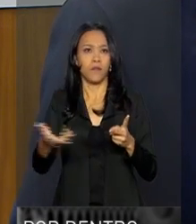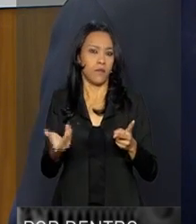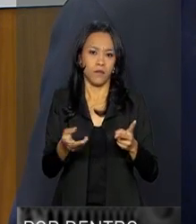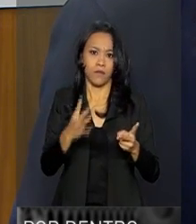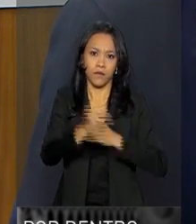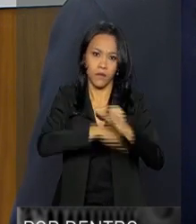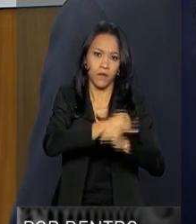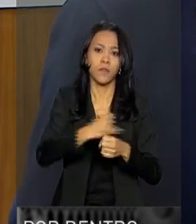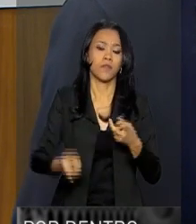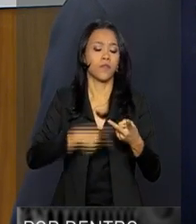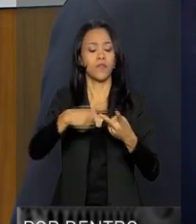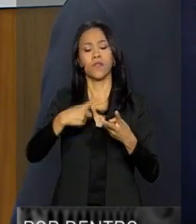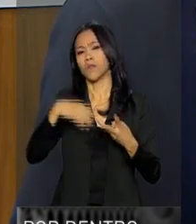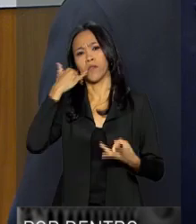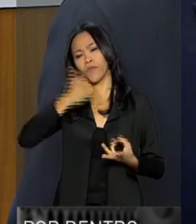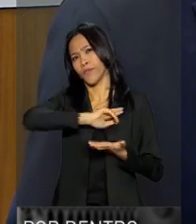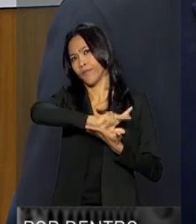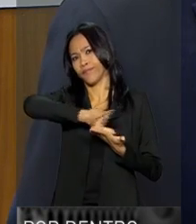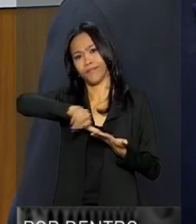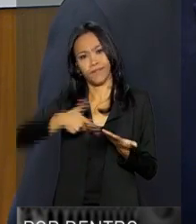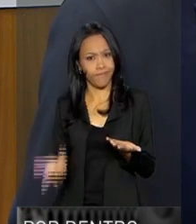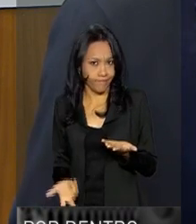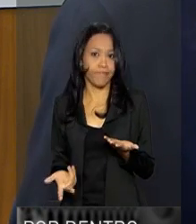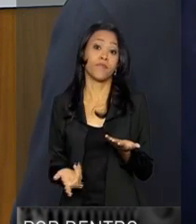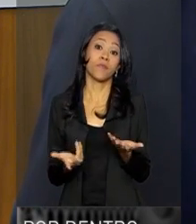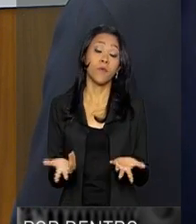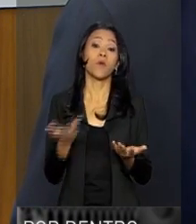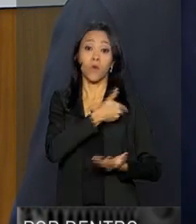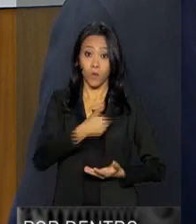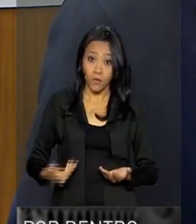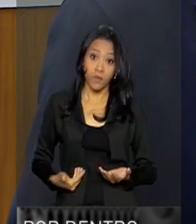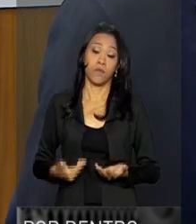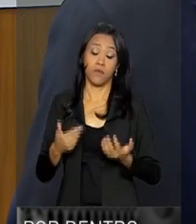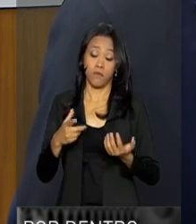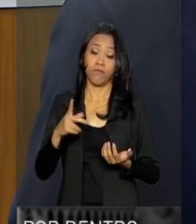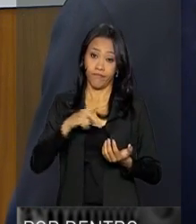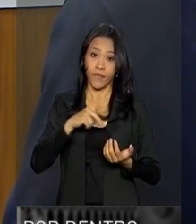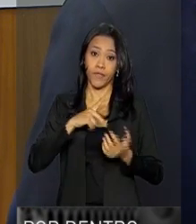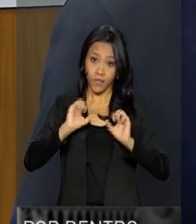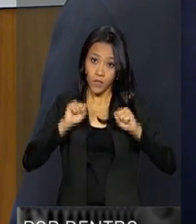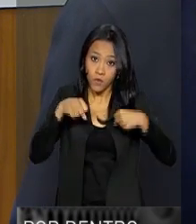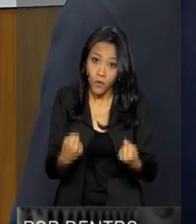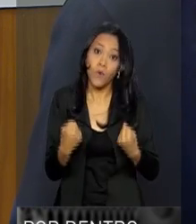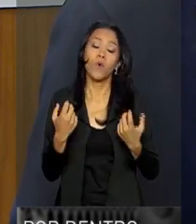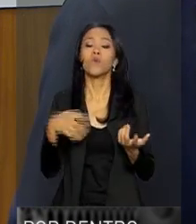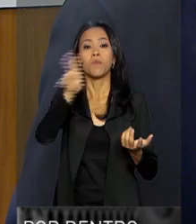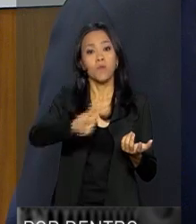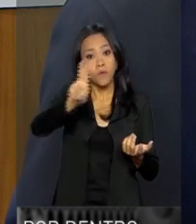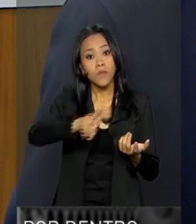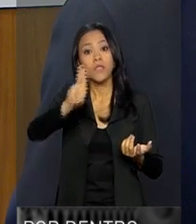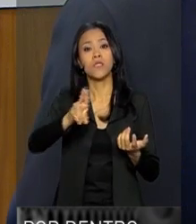telefones móveis e assim por diante então o governo está fazendo um grande esforço de se atualizar se digitalizar